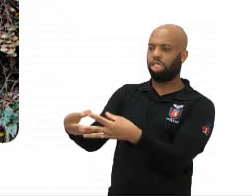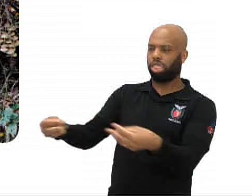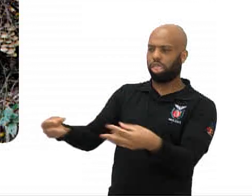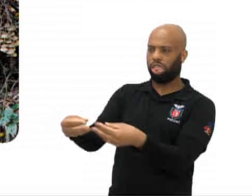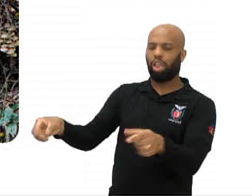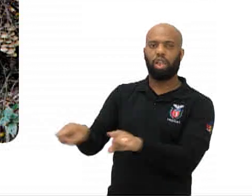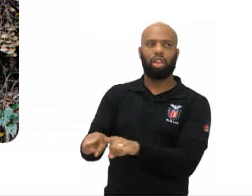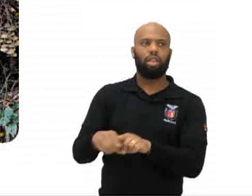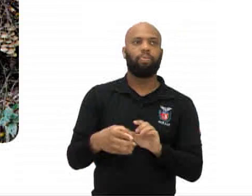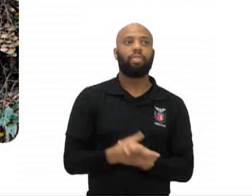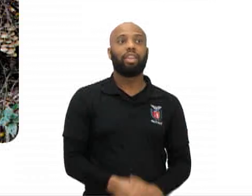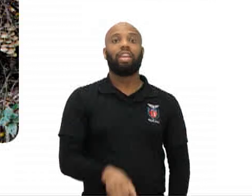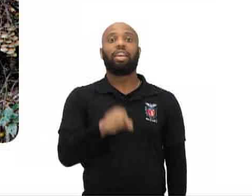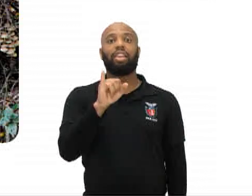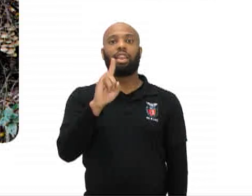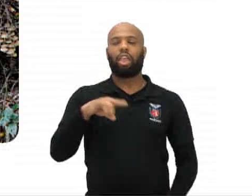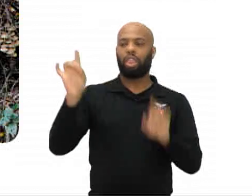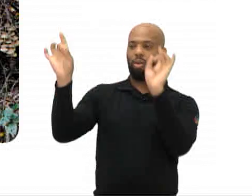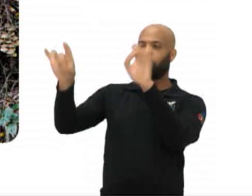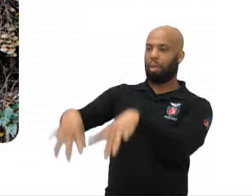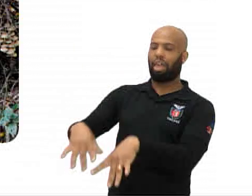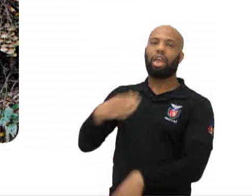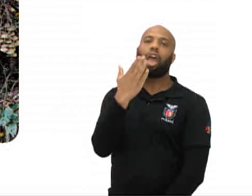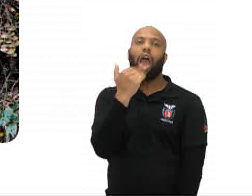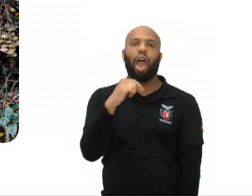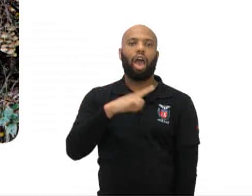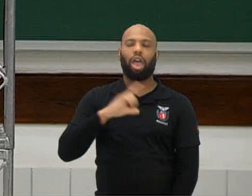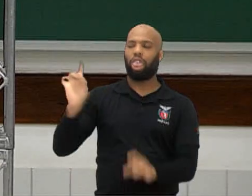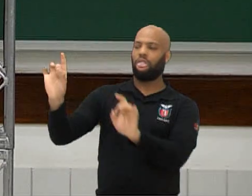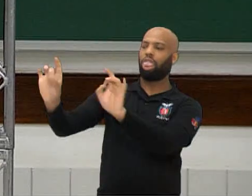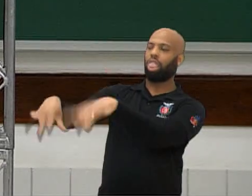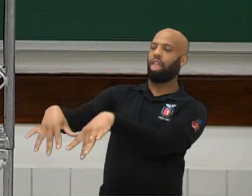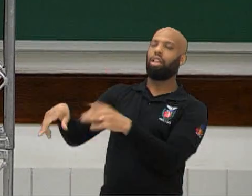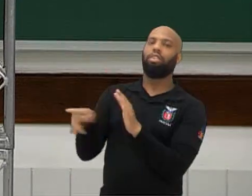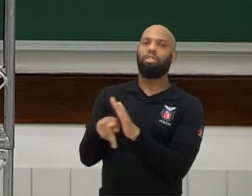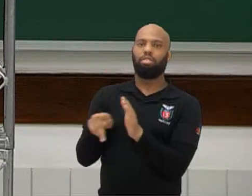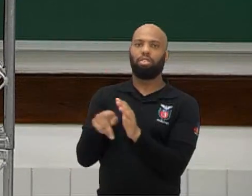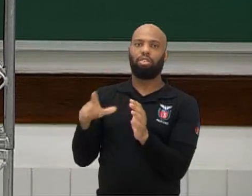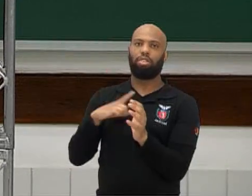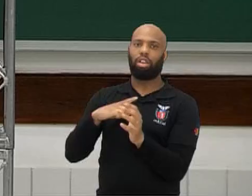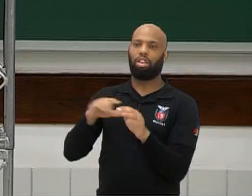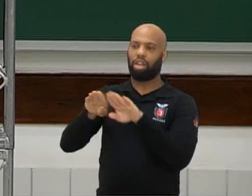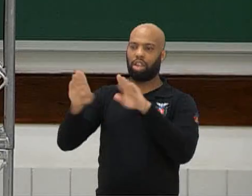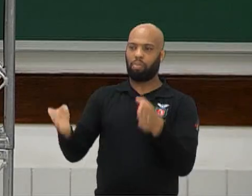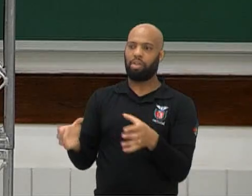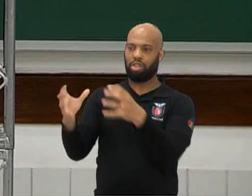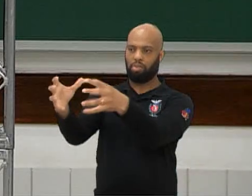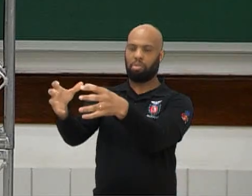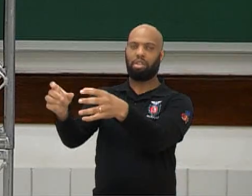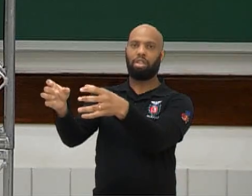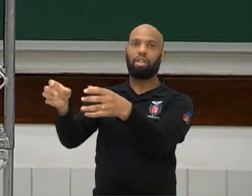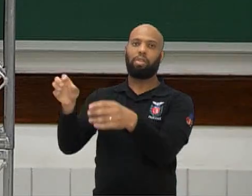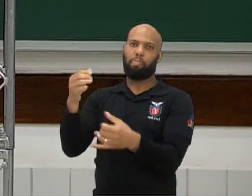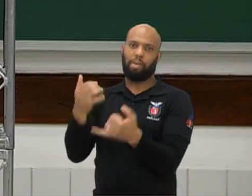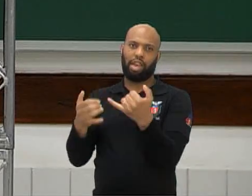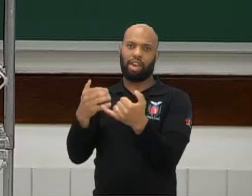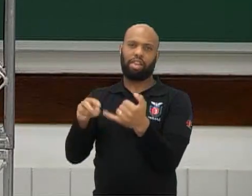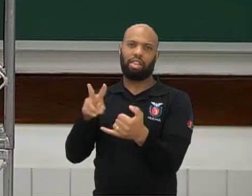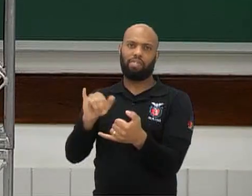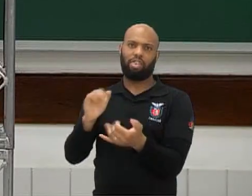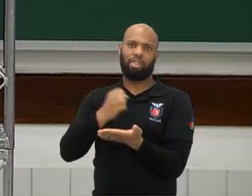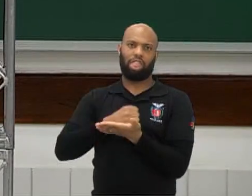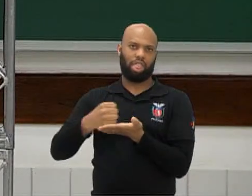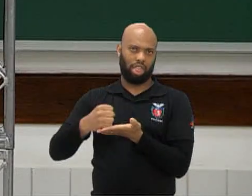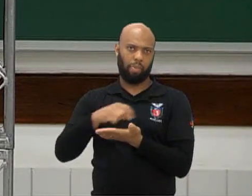orgânica. Se é um resto de alimento que está ali na fruteira, passando já um pouquinho do prazo de ser